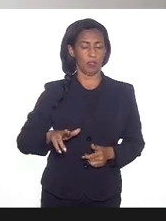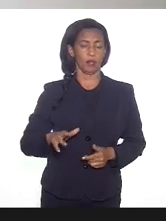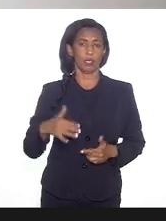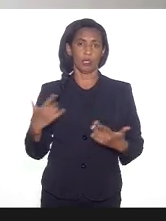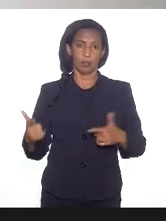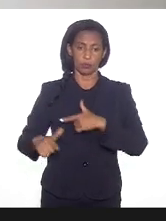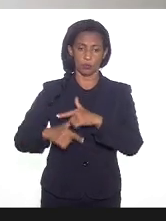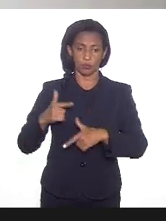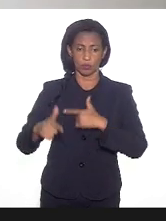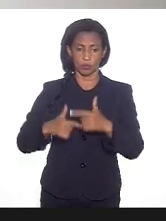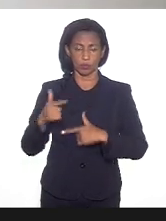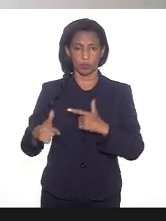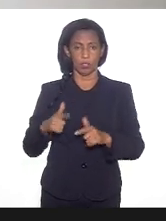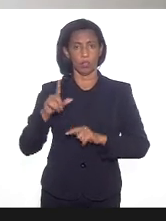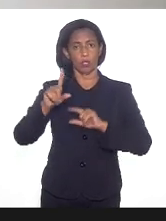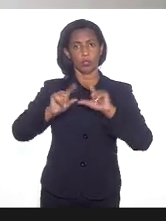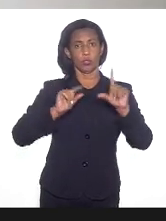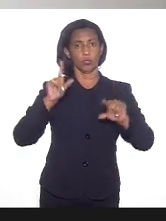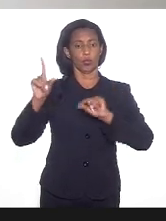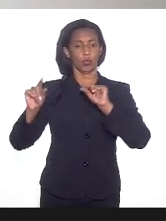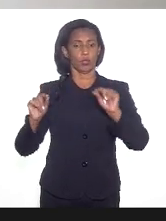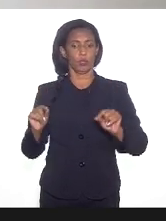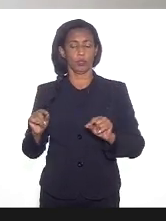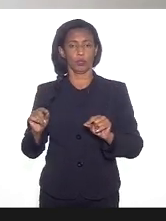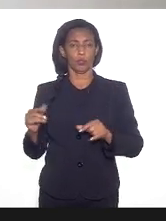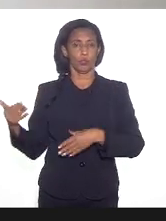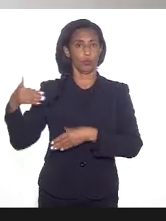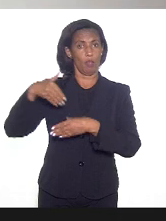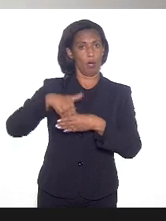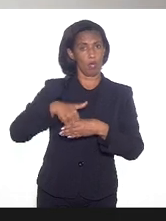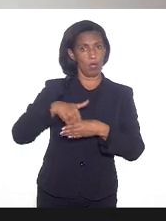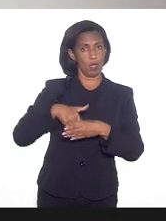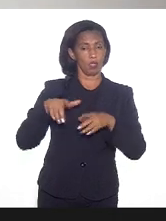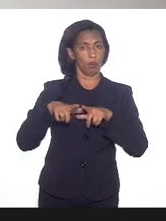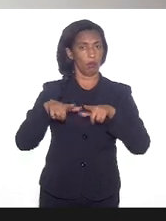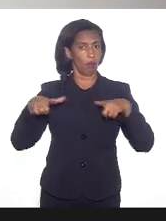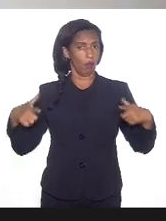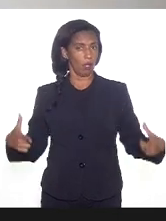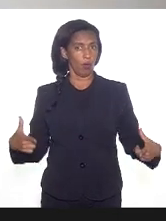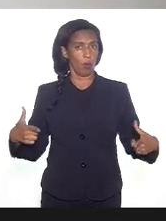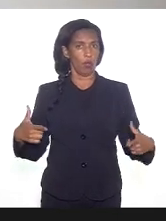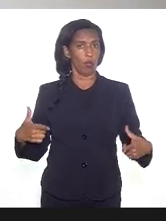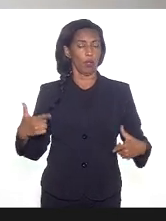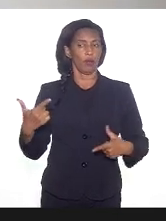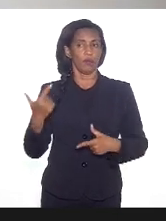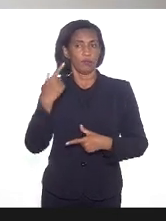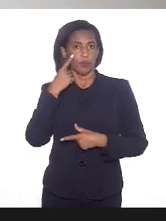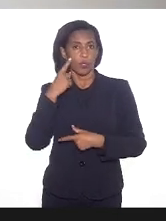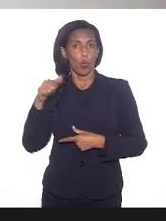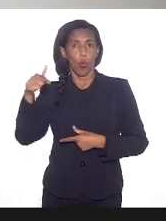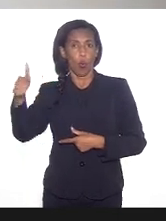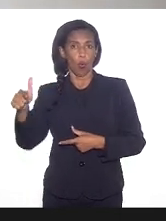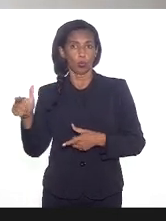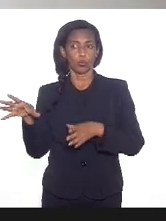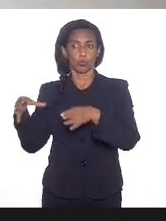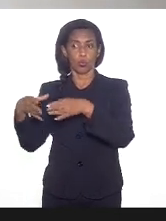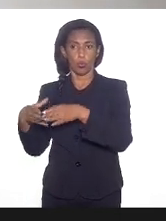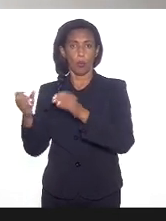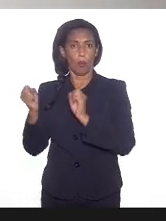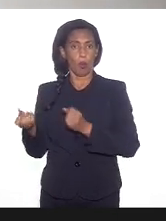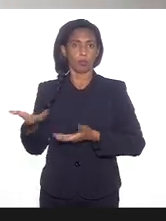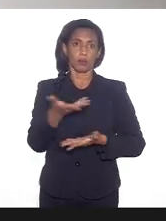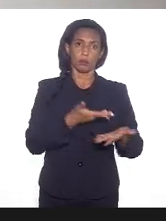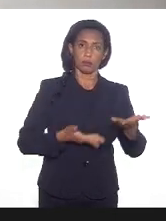servidor escolhido através de uma eleição mais ampla, permitindo que outras categorias possam participar, uma vez que não dá para ter